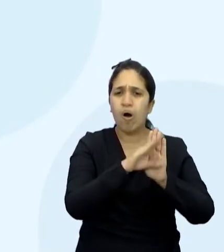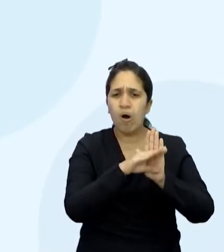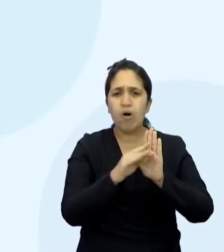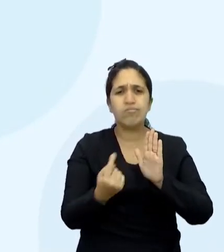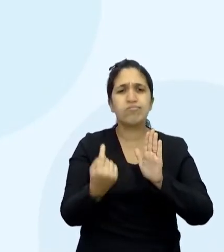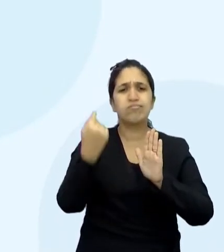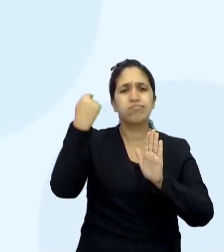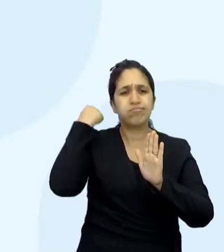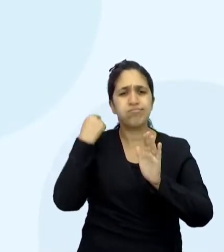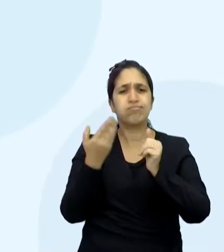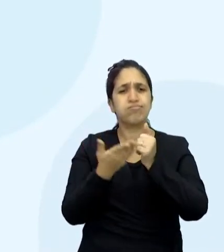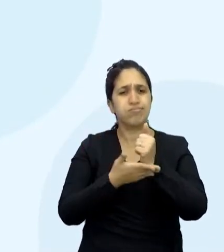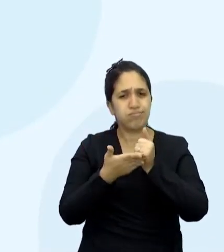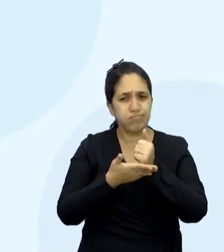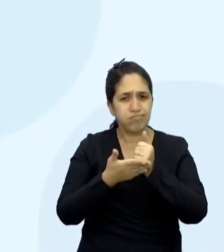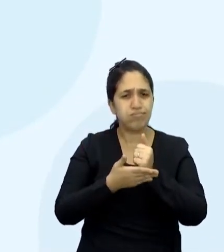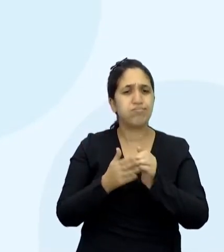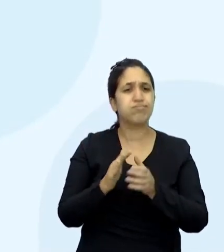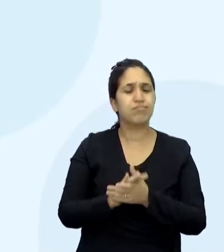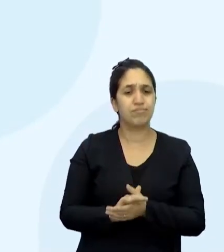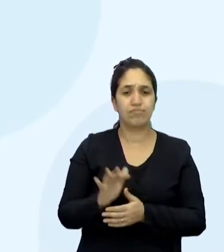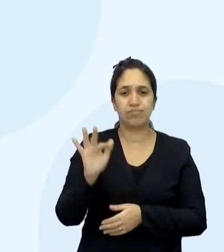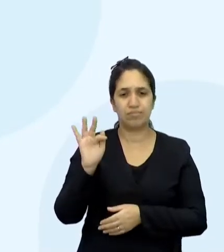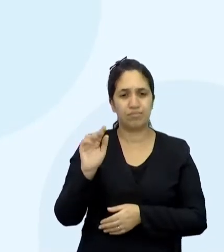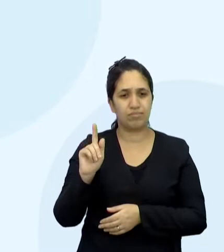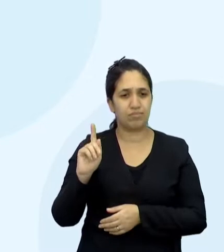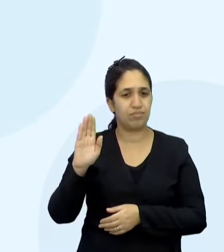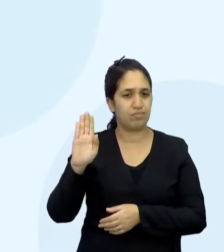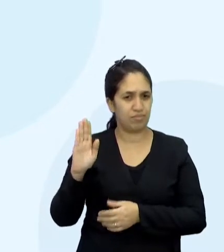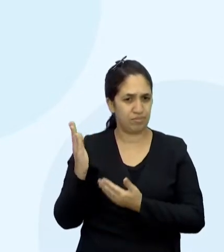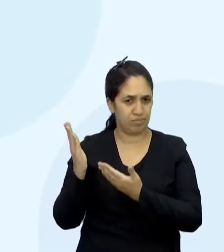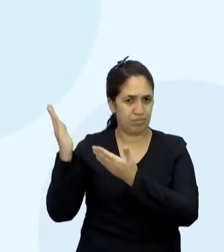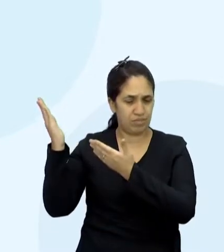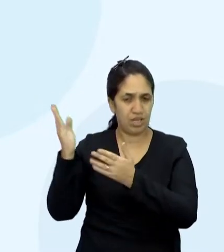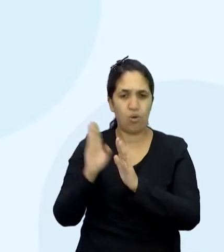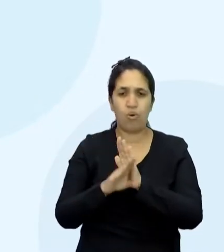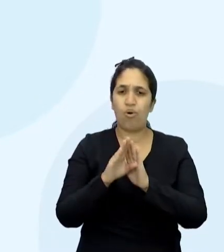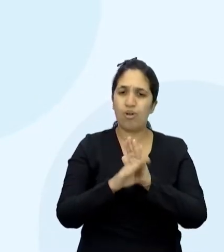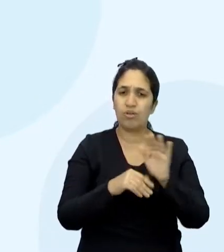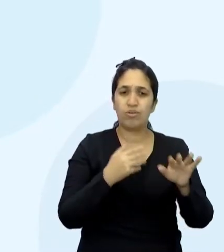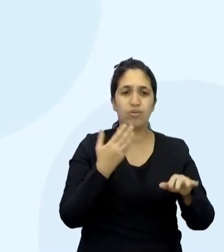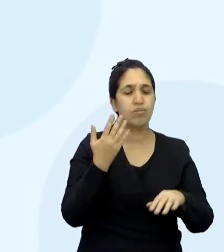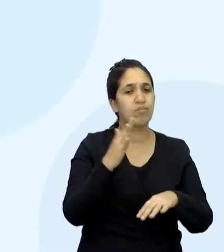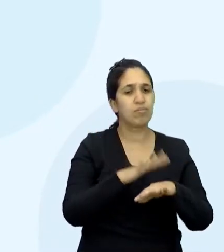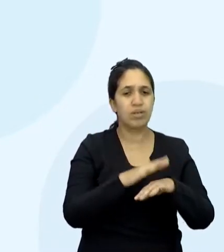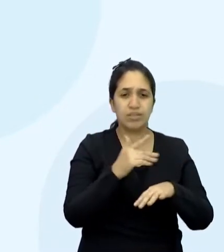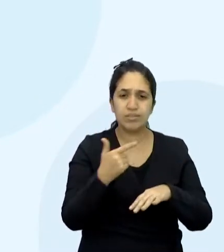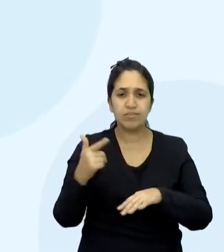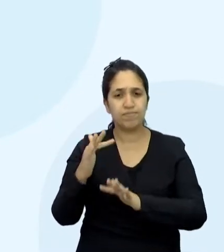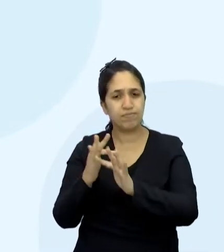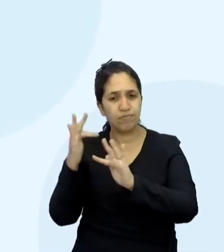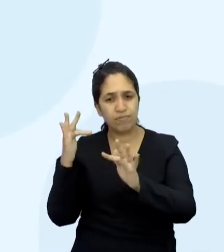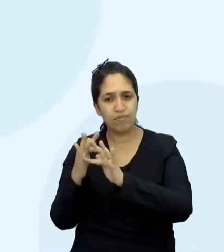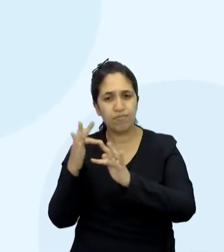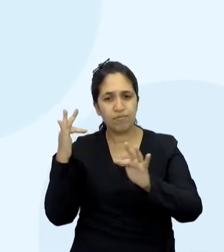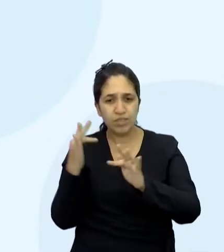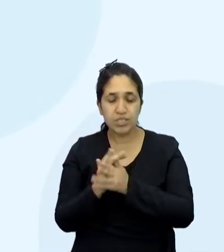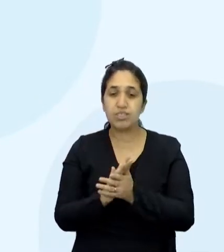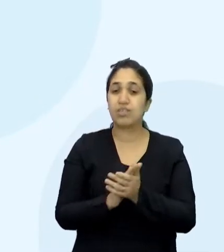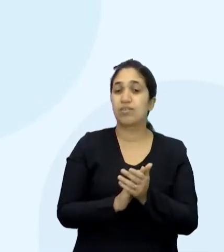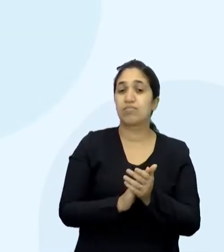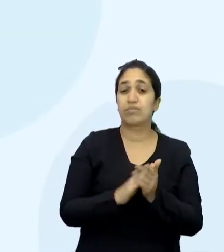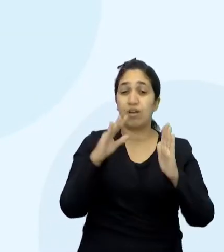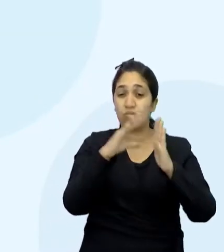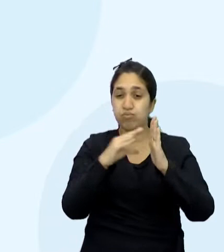formação geral básica, especificamente do currículo de matemática e de física, relacionados às funções